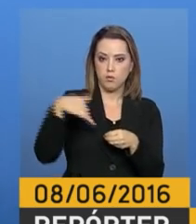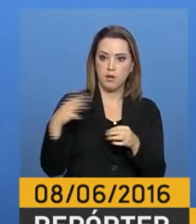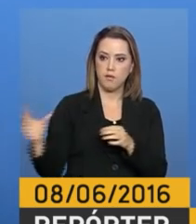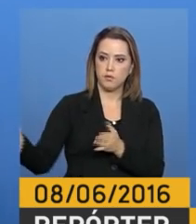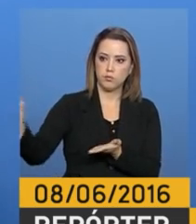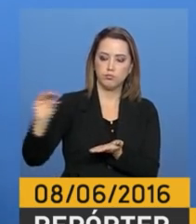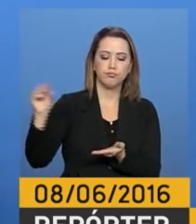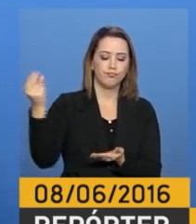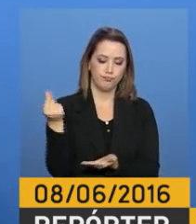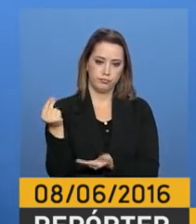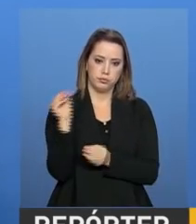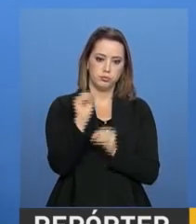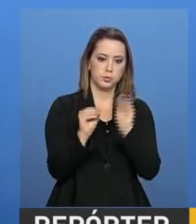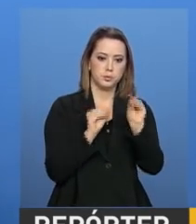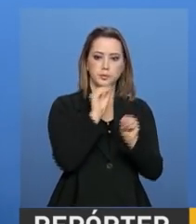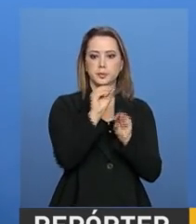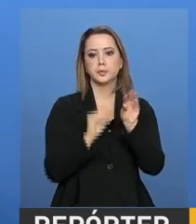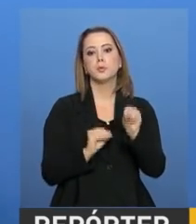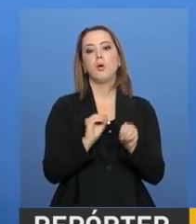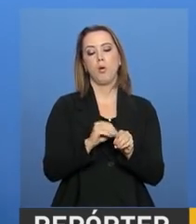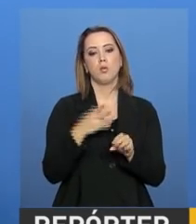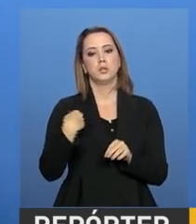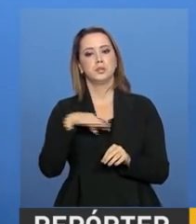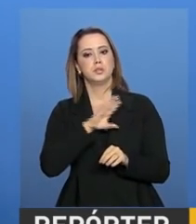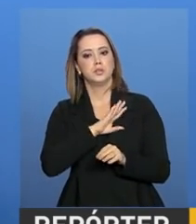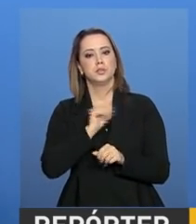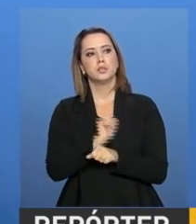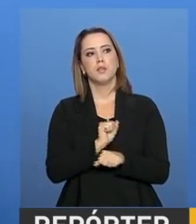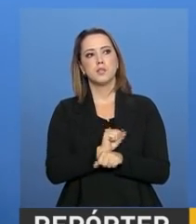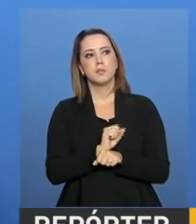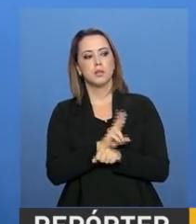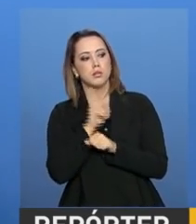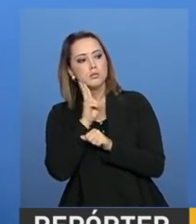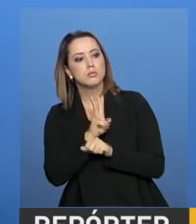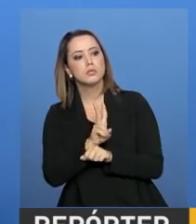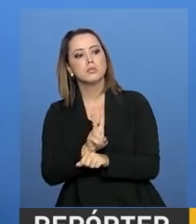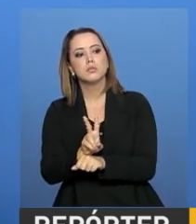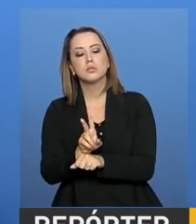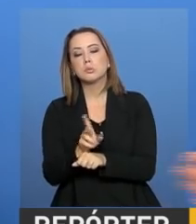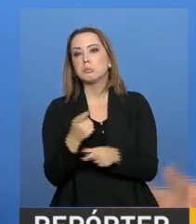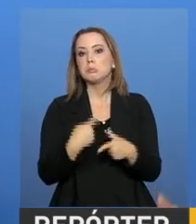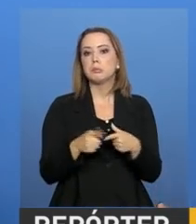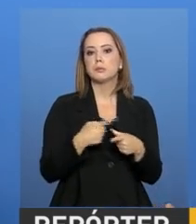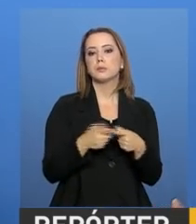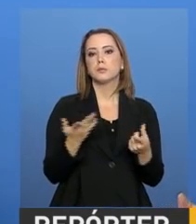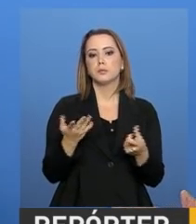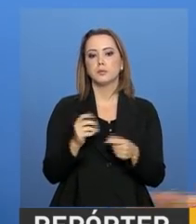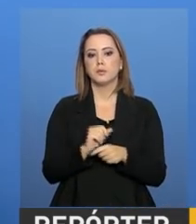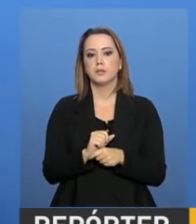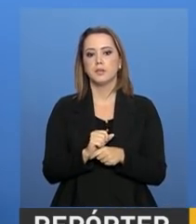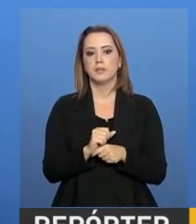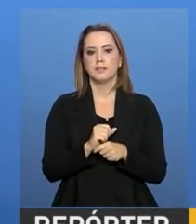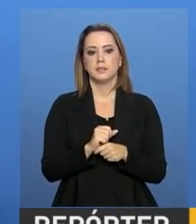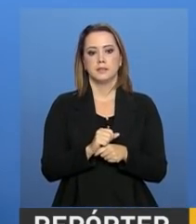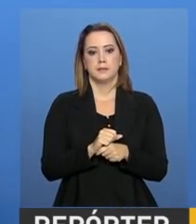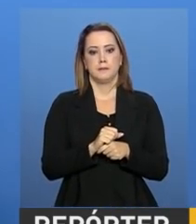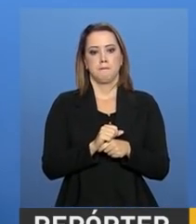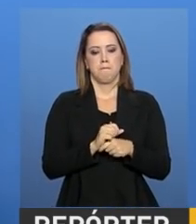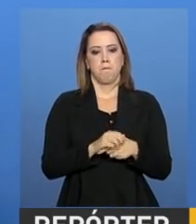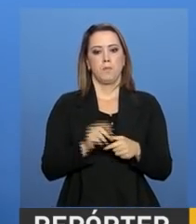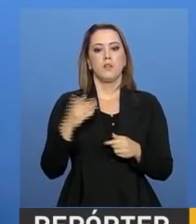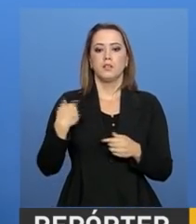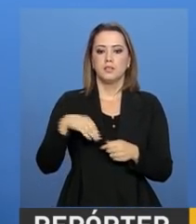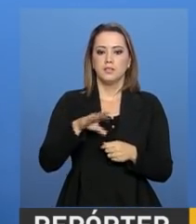aqui engavetados já nos últimos anos tava tudo pronto para começar até alguns anos atrás Ah engavetando e